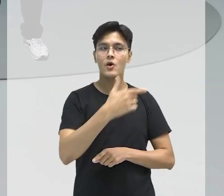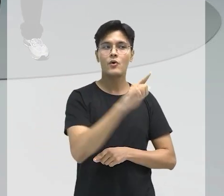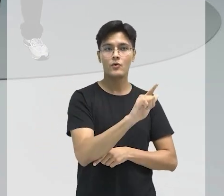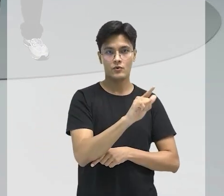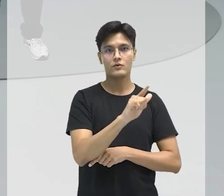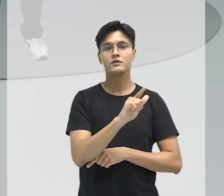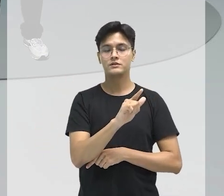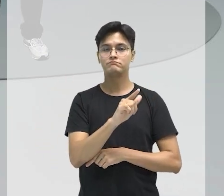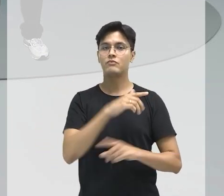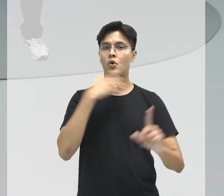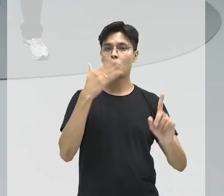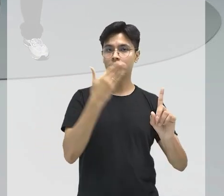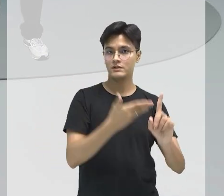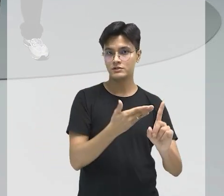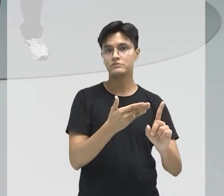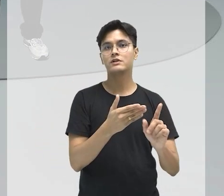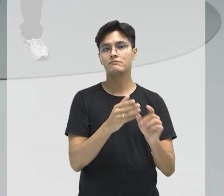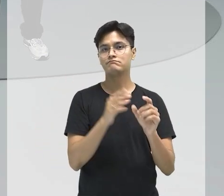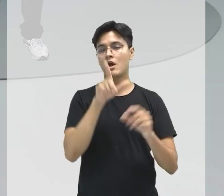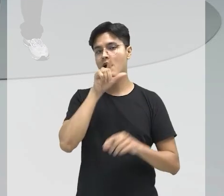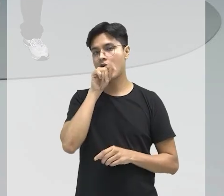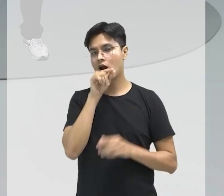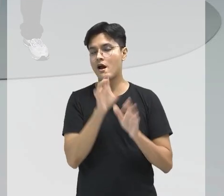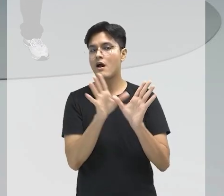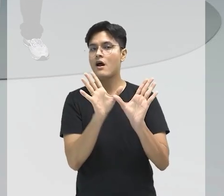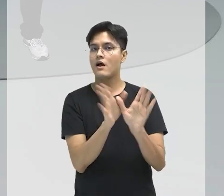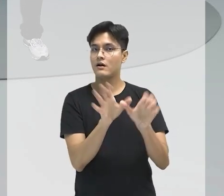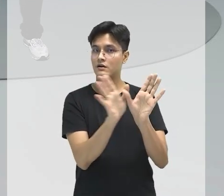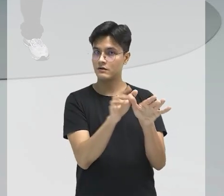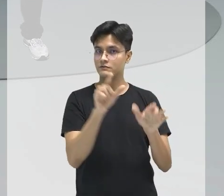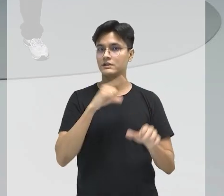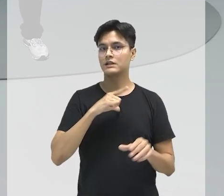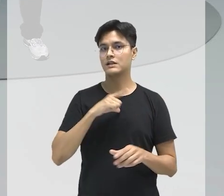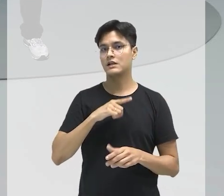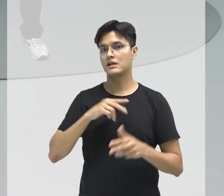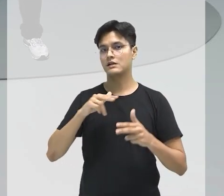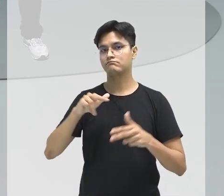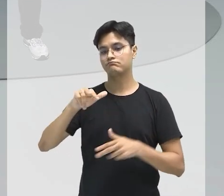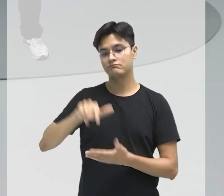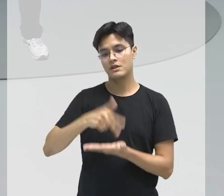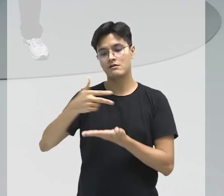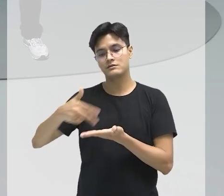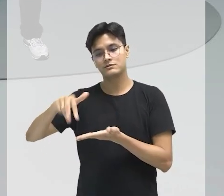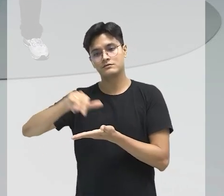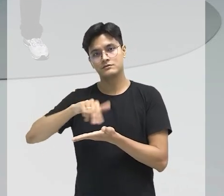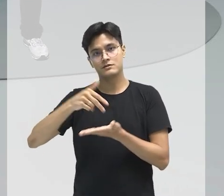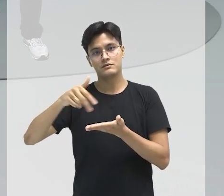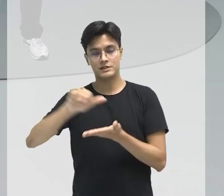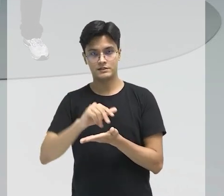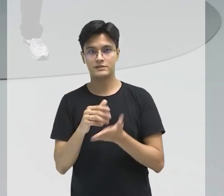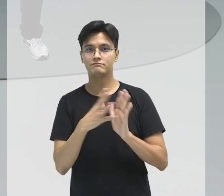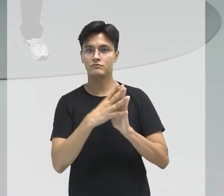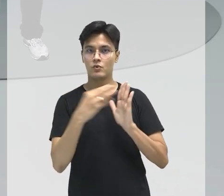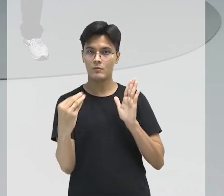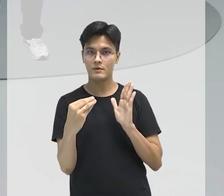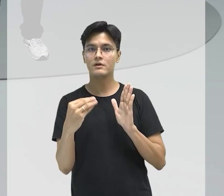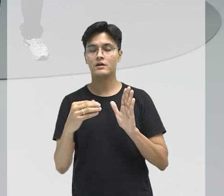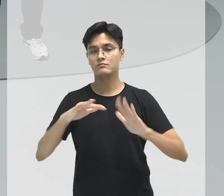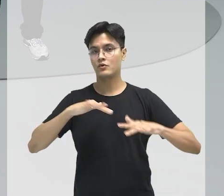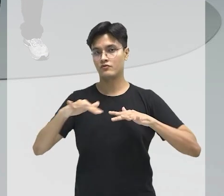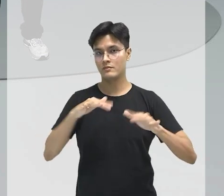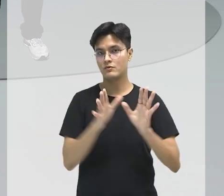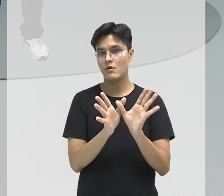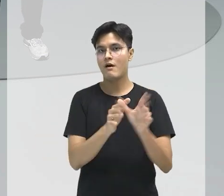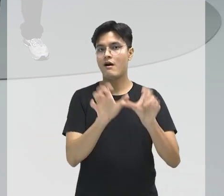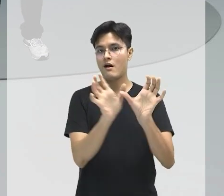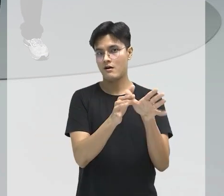para homenagear o quê? Aves, né? Ele vai fazer uma dança ali, como se fosse uma ave, homenageando as aves.